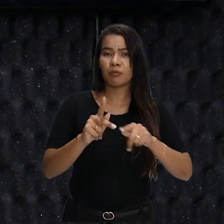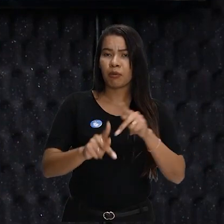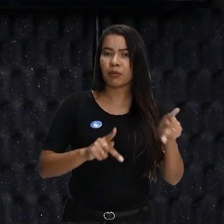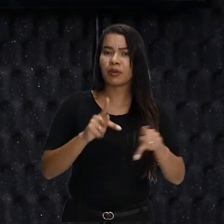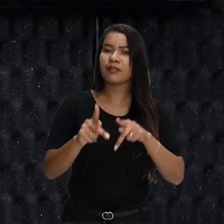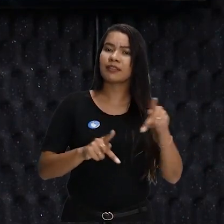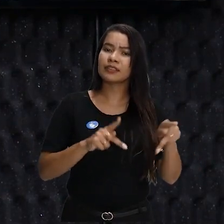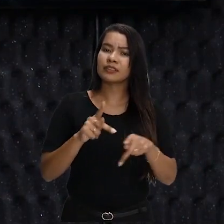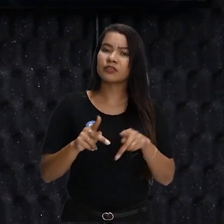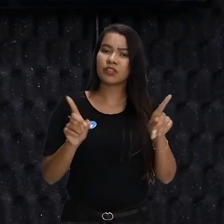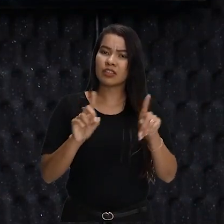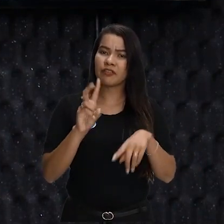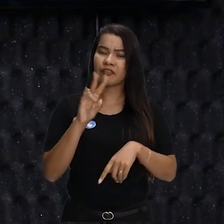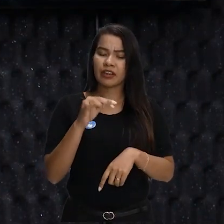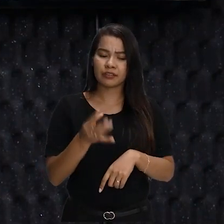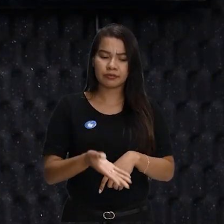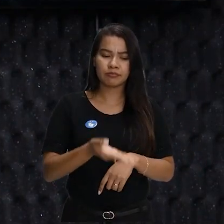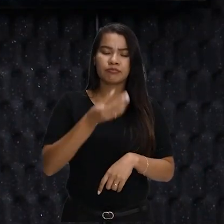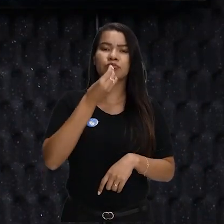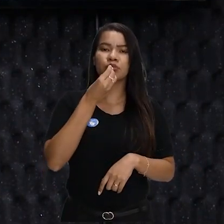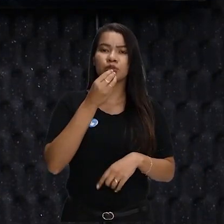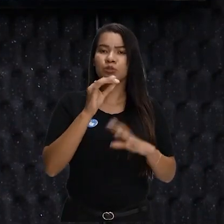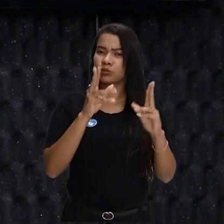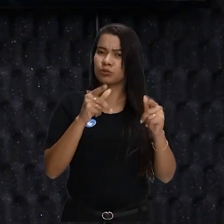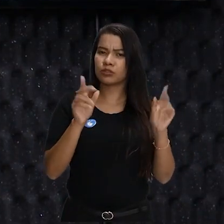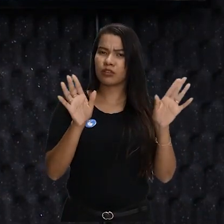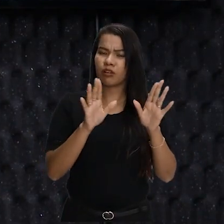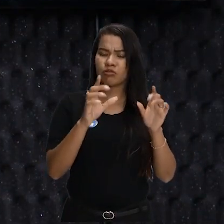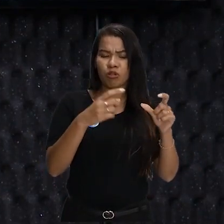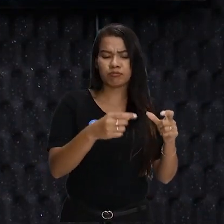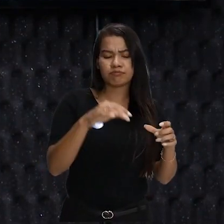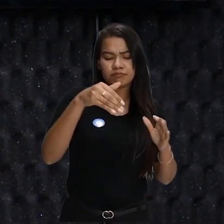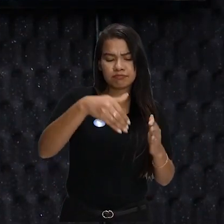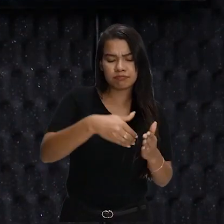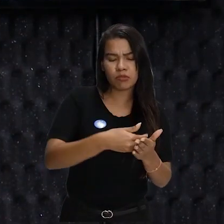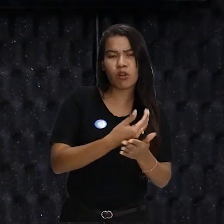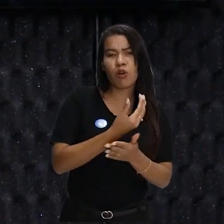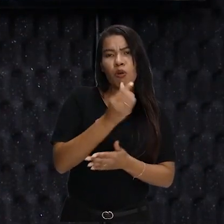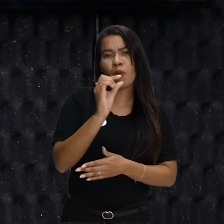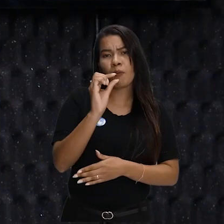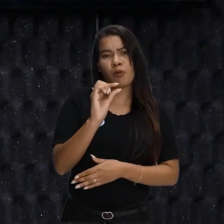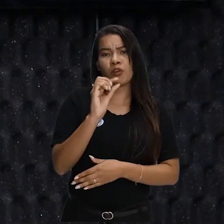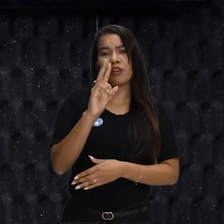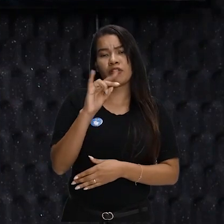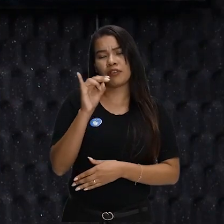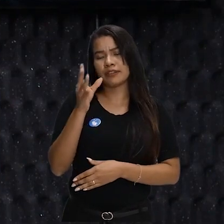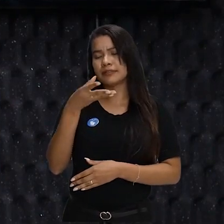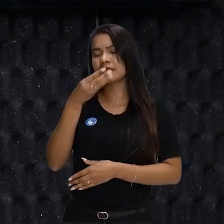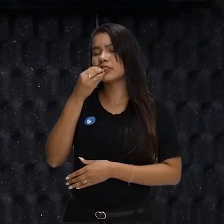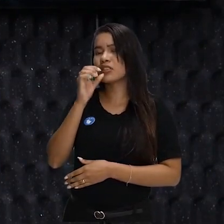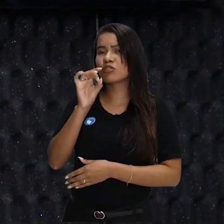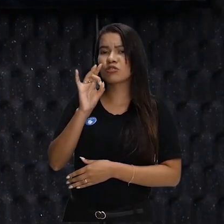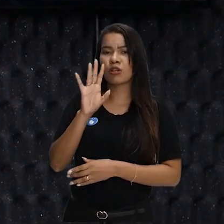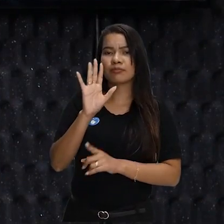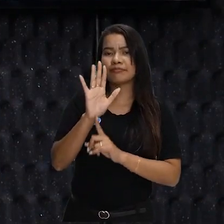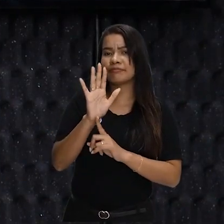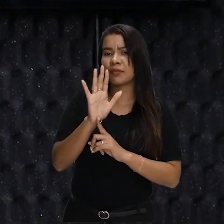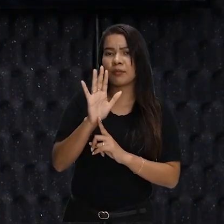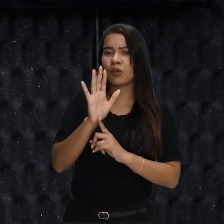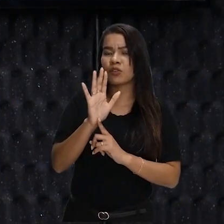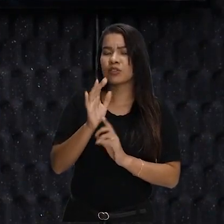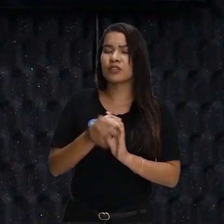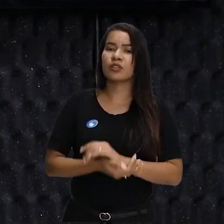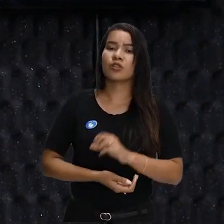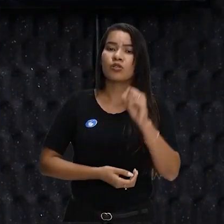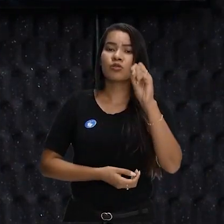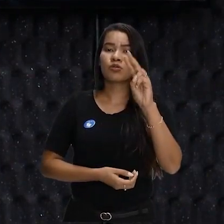tempero, você não vai tomar a sopa toda, você vai pegar um pouquinho e vai tomar. Então aquele pouquinho é uma amostra, é um subconjunto. É a mesma coisa que foi feita